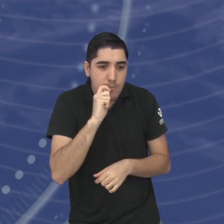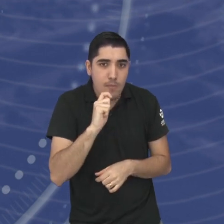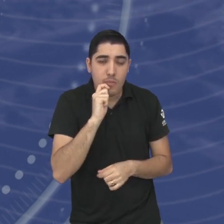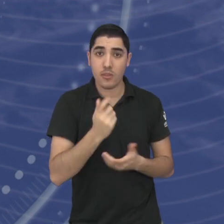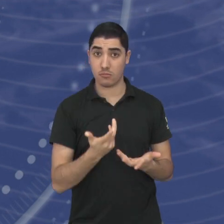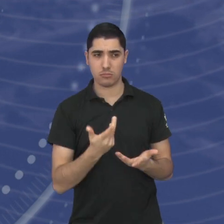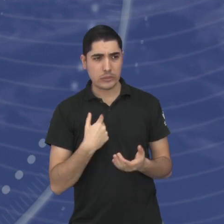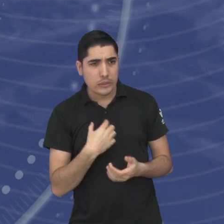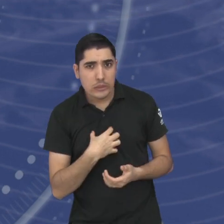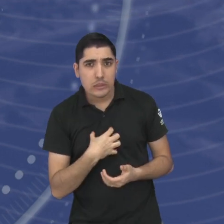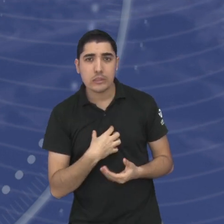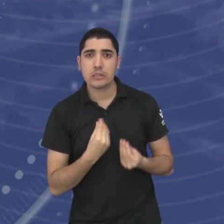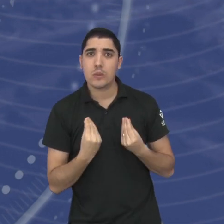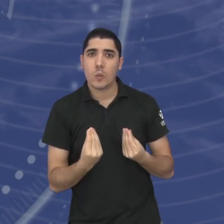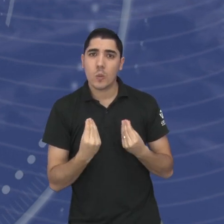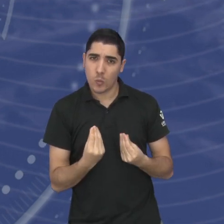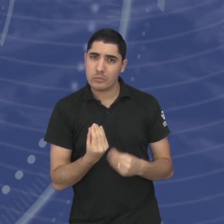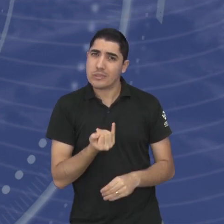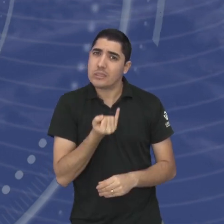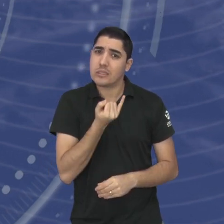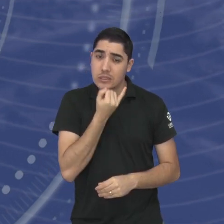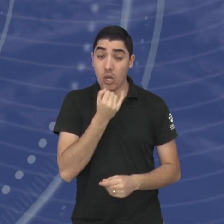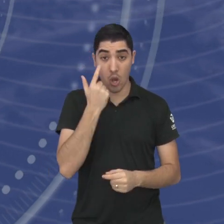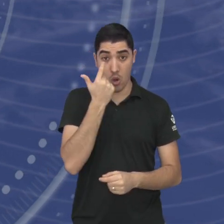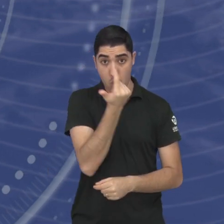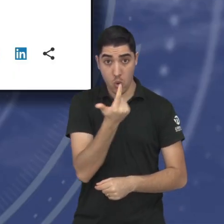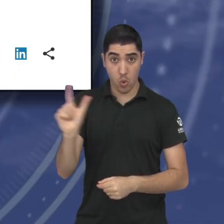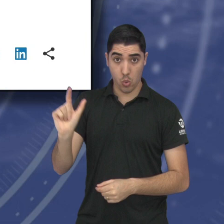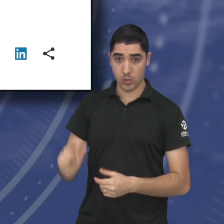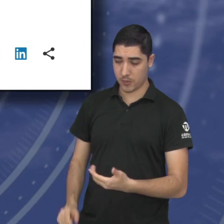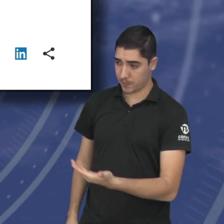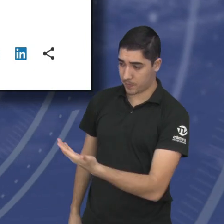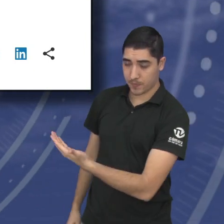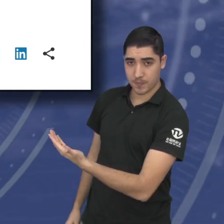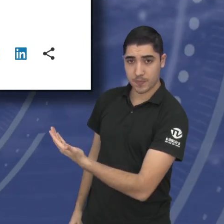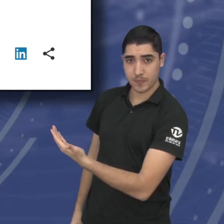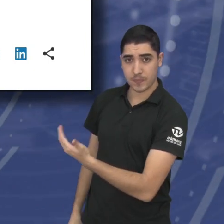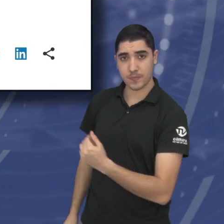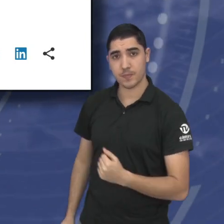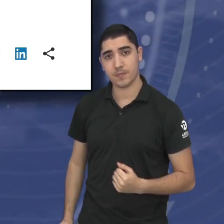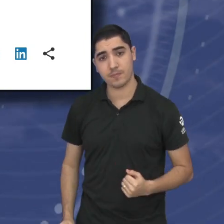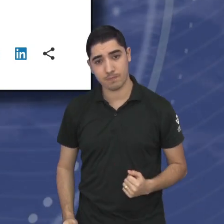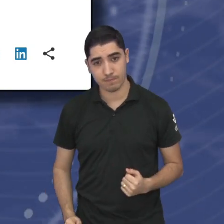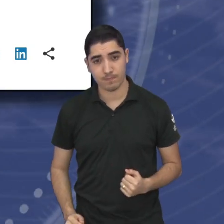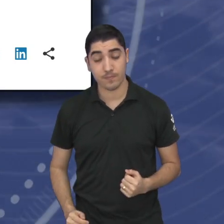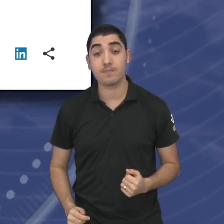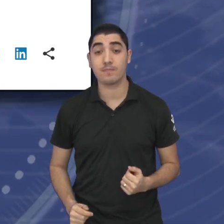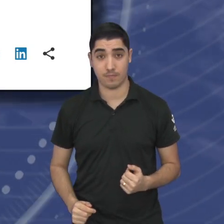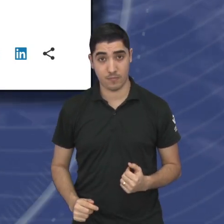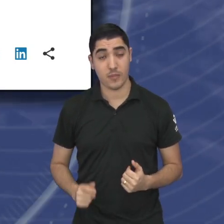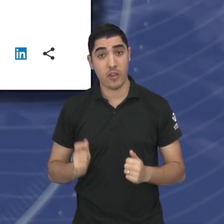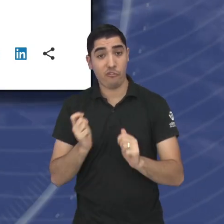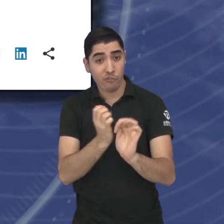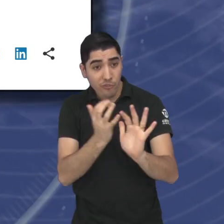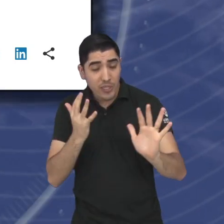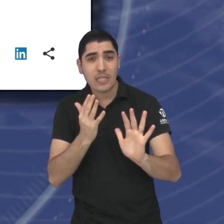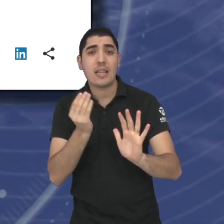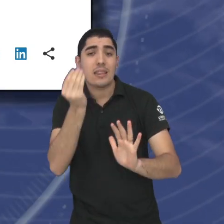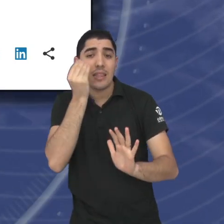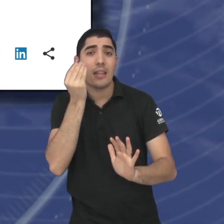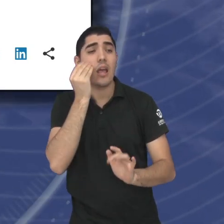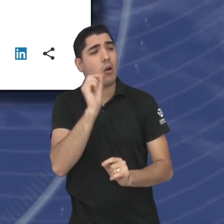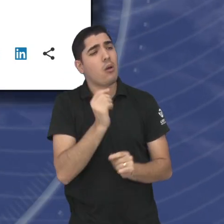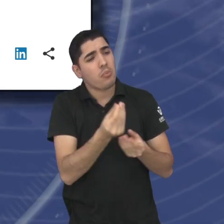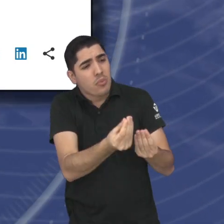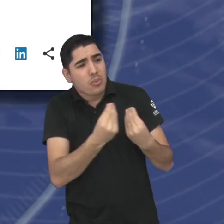como essa. Vamos ver uma outra também, que é a fila para conseguir doação de ossos,